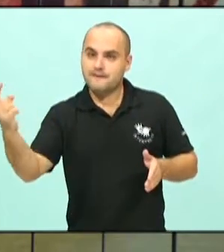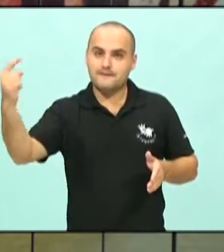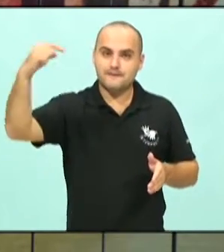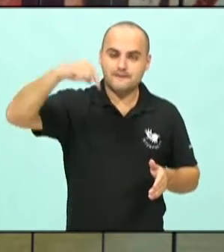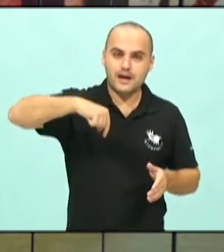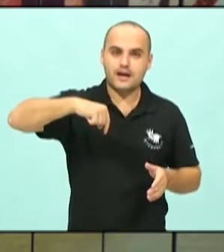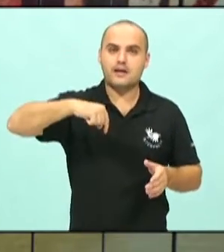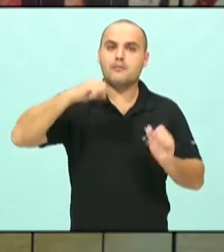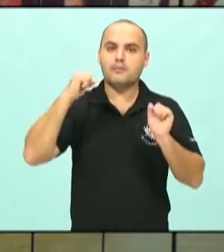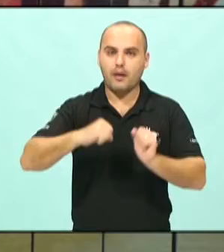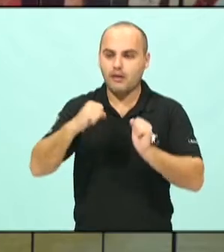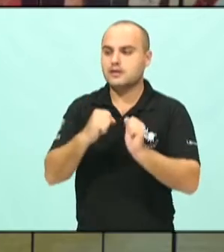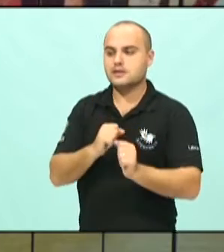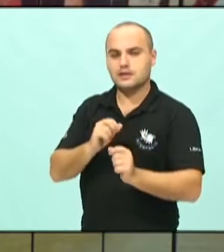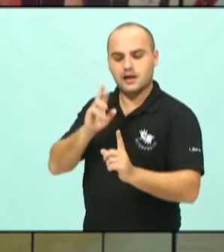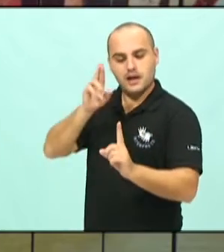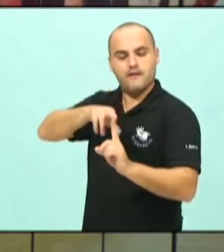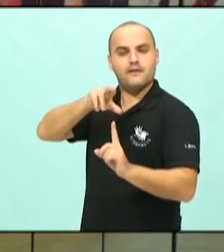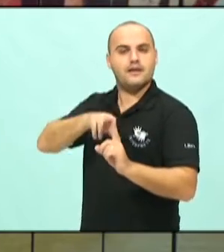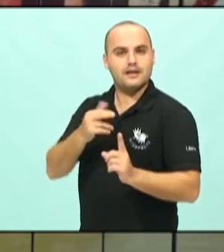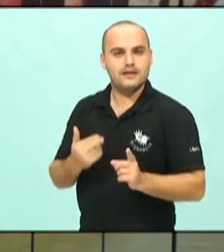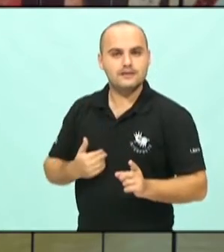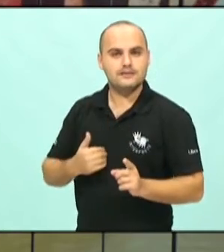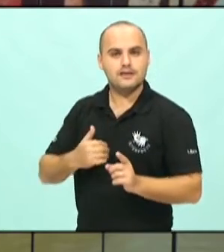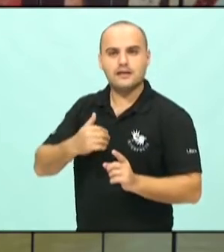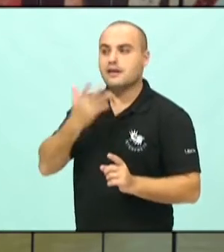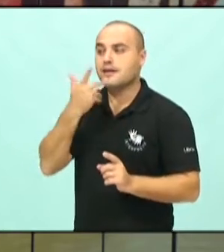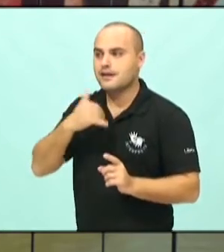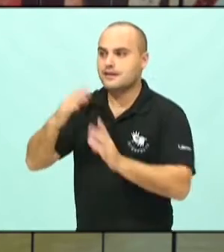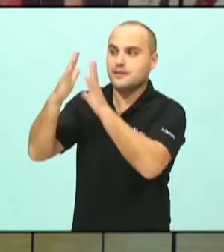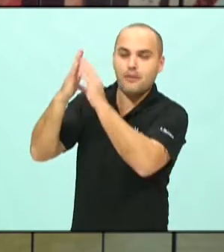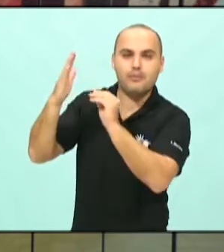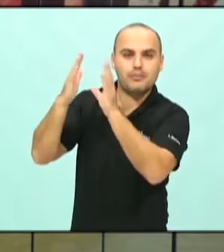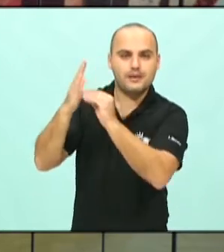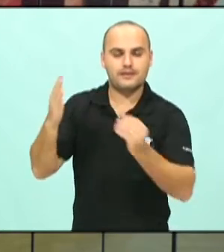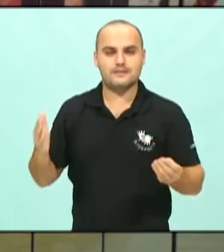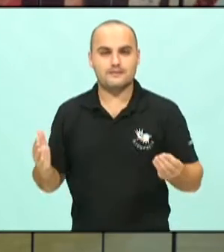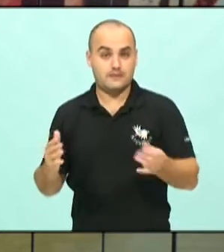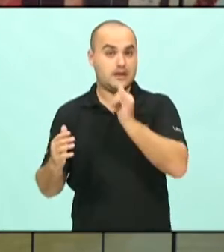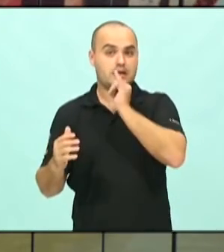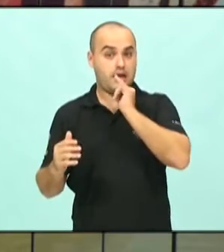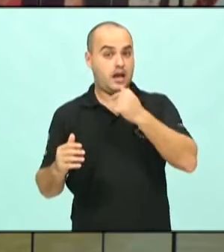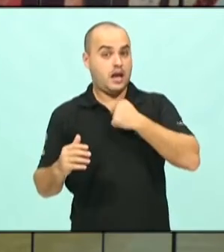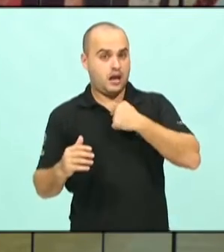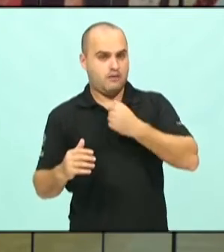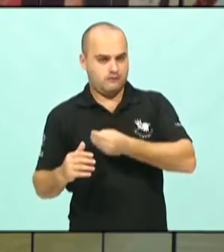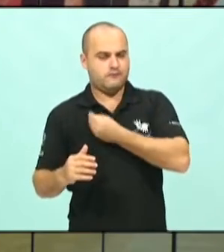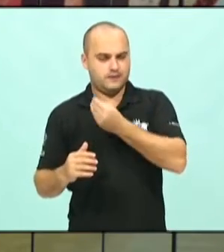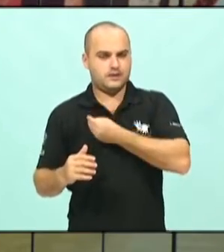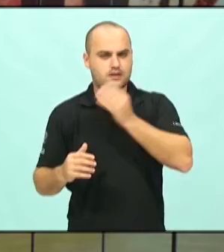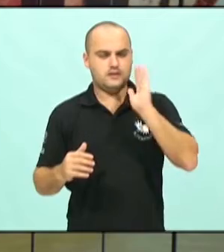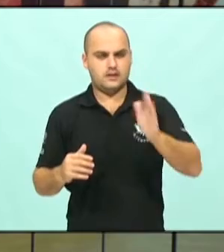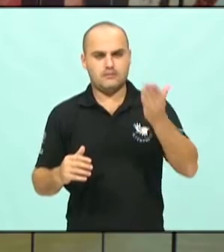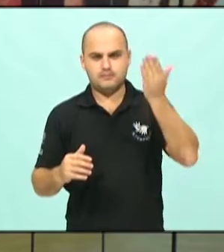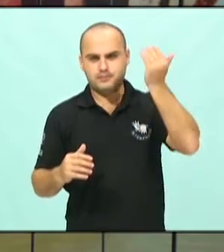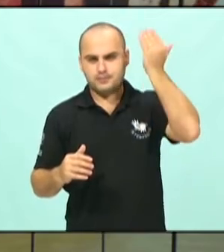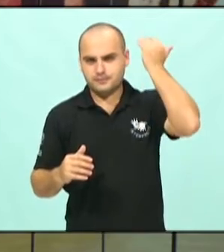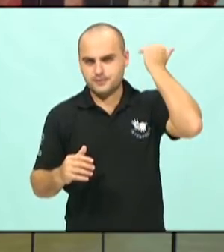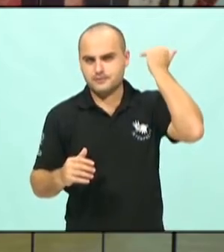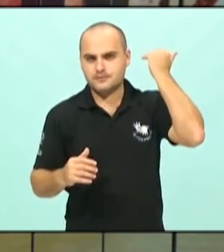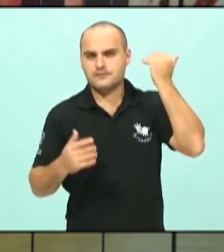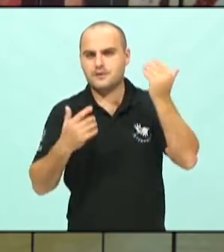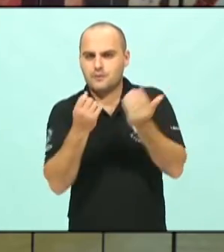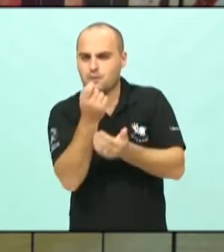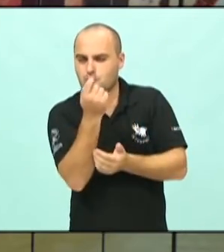para as nossas crianças. Ele tem como se espelhar, né? Eu vivi isso na minha fase, quando eu estava